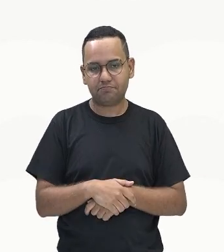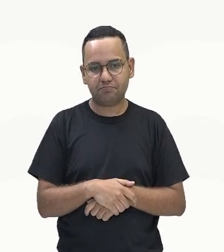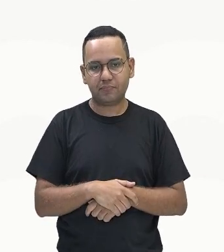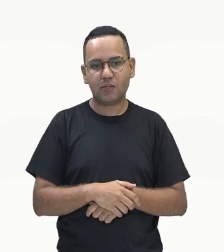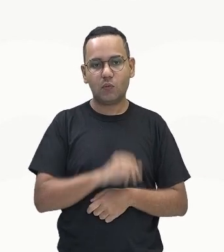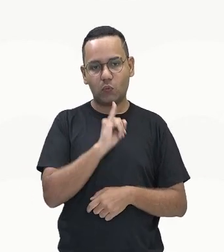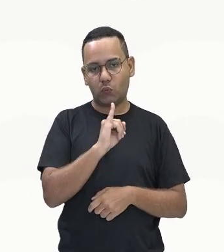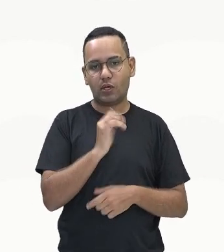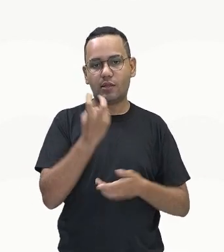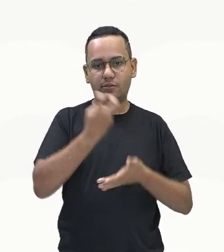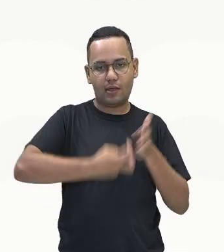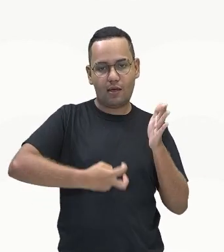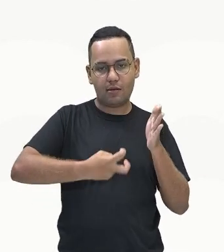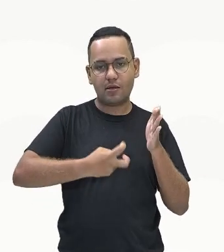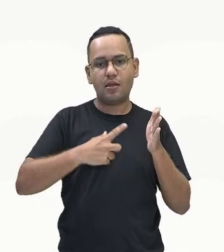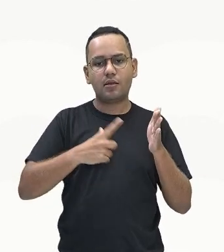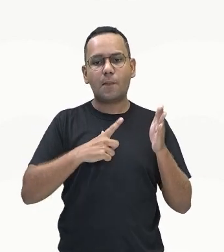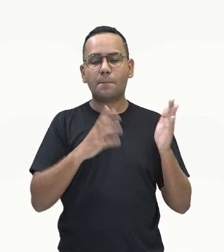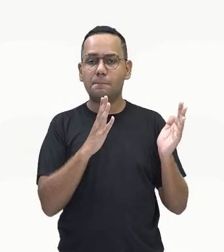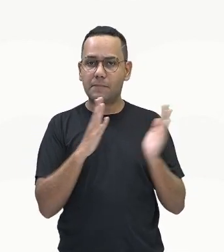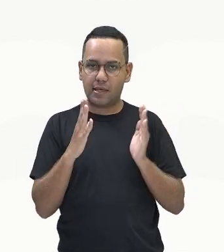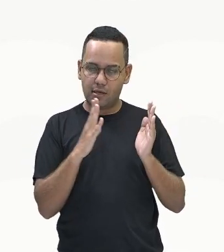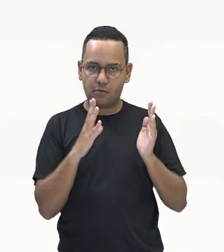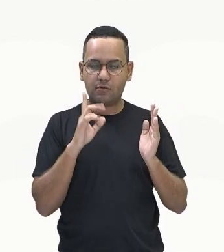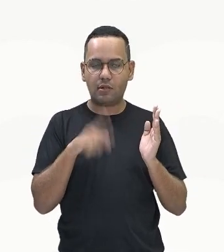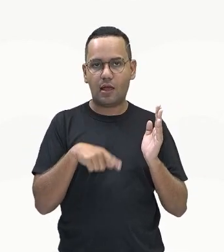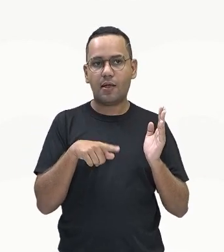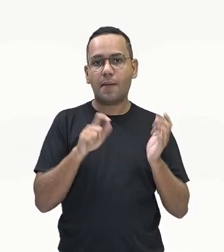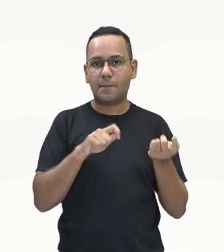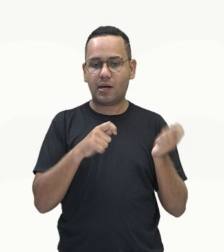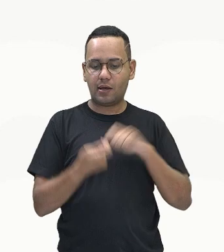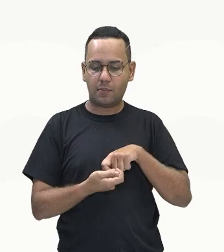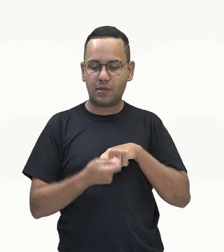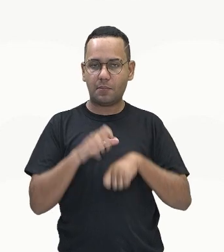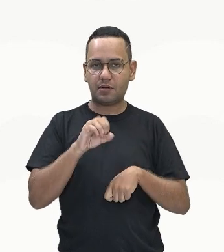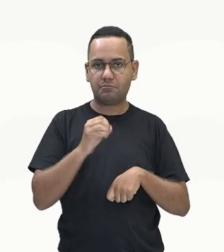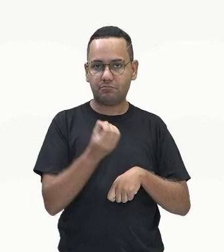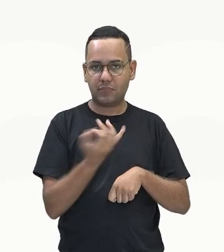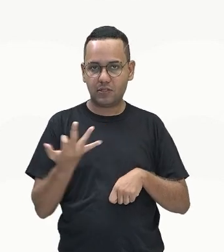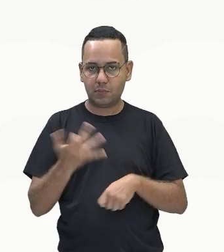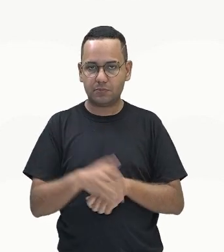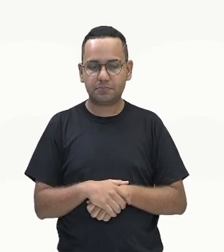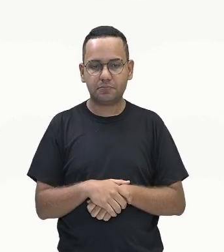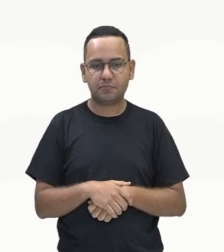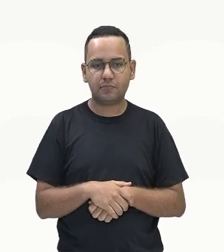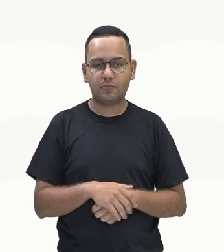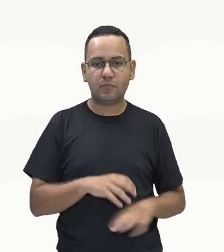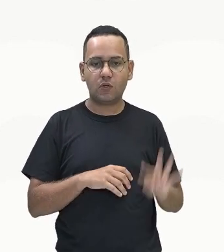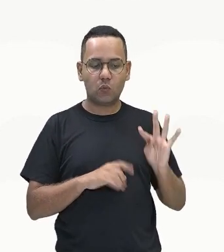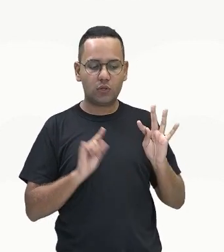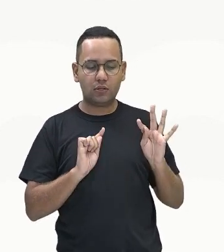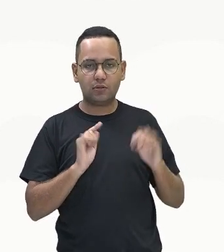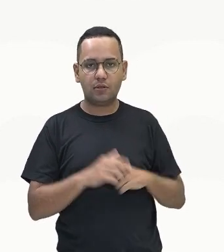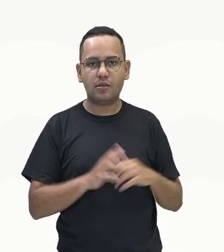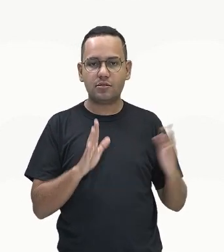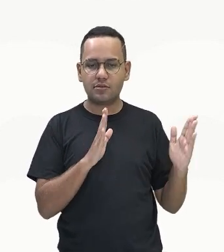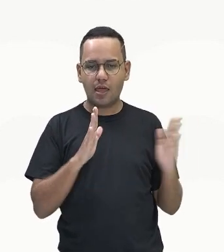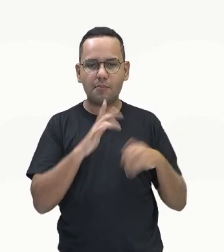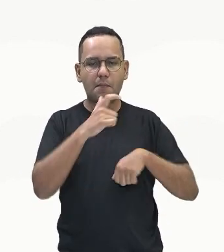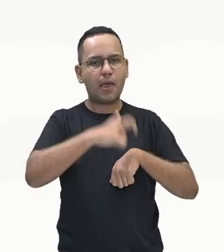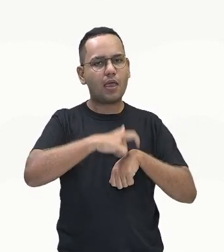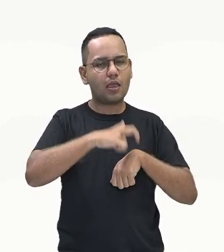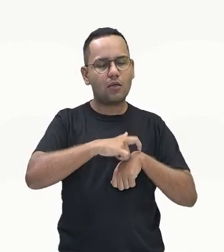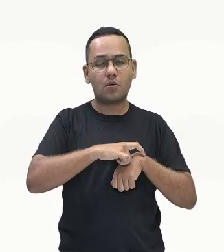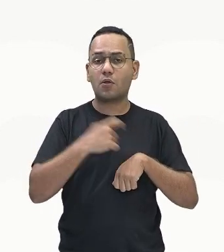taxa de juros pelo período, que no caso a gente vai passar para decimal. E o T é o nosso tempo, né?